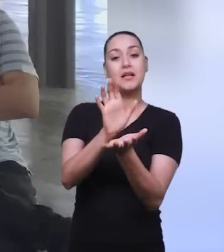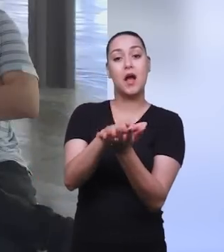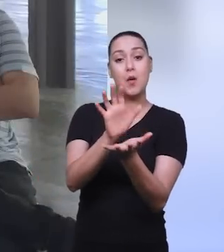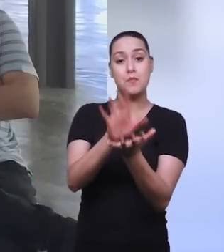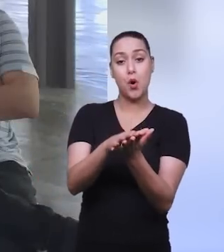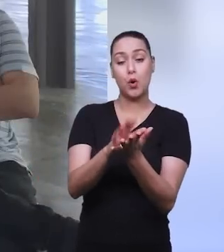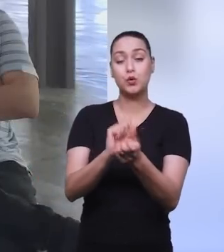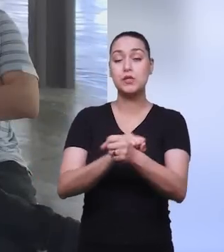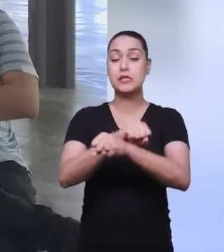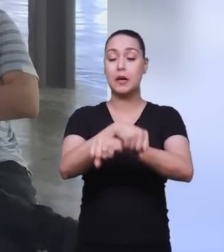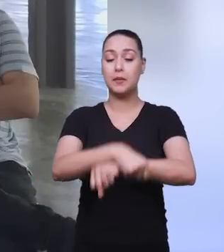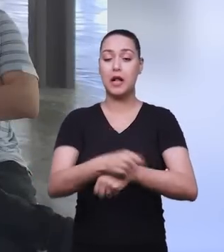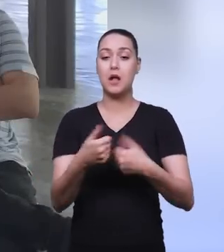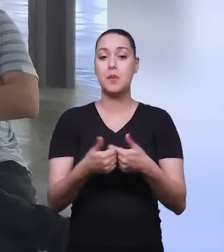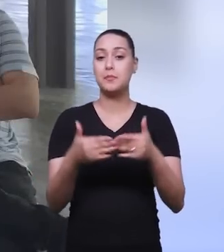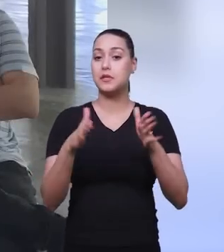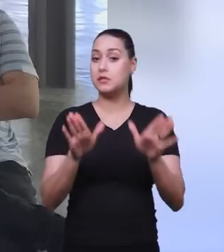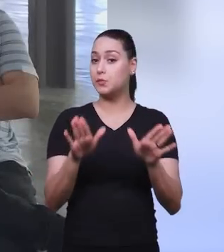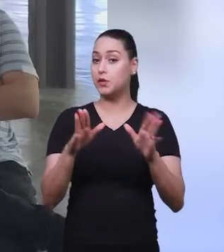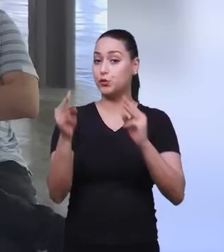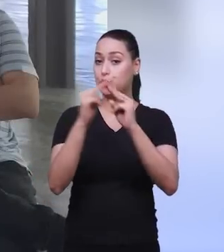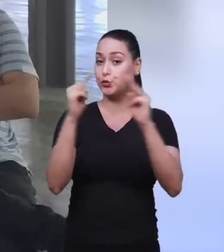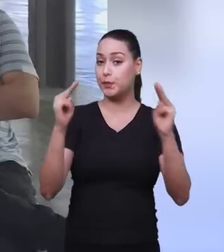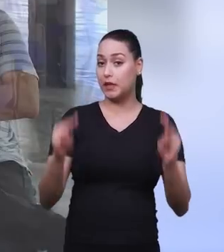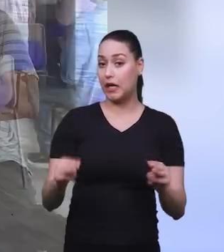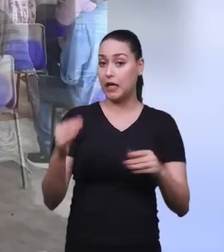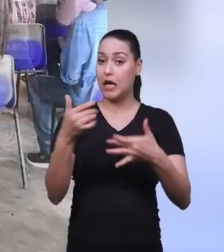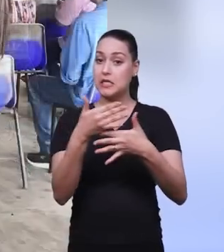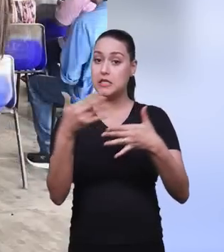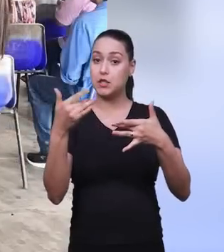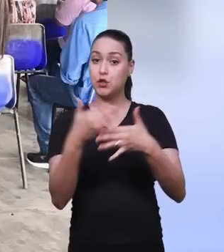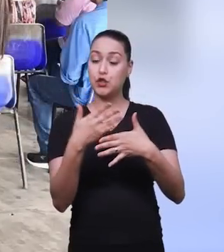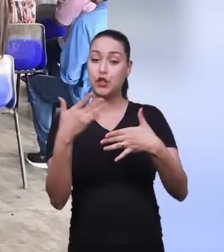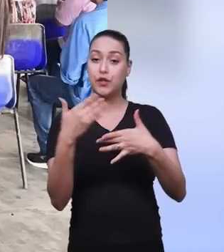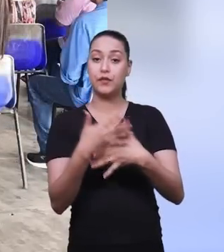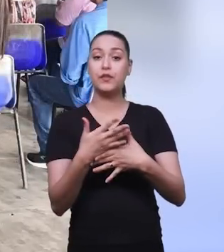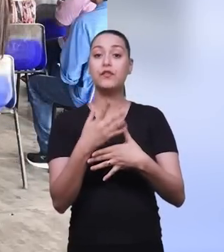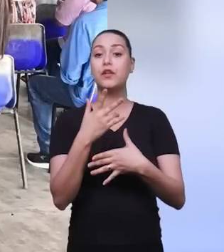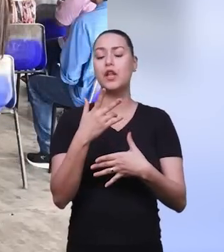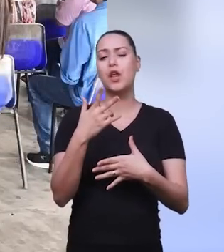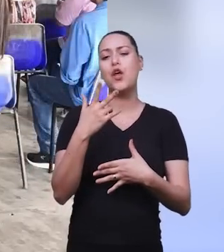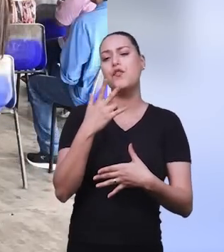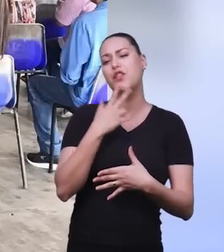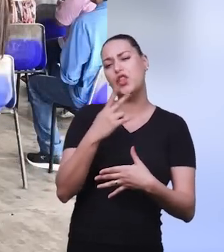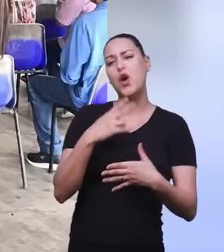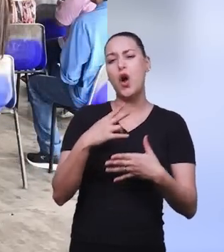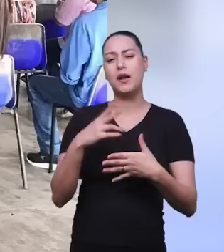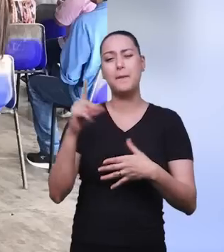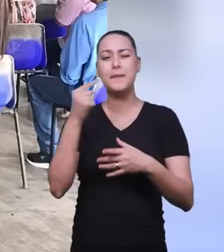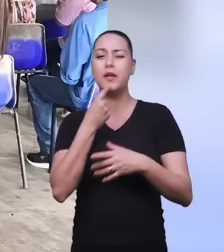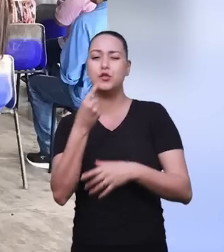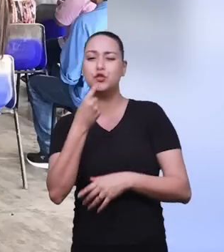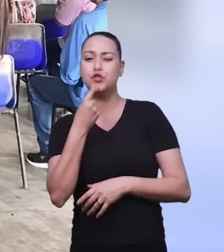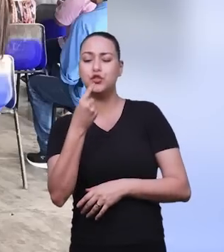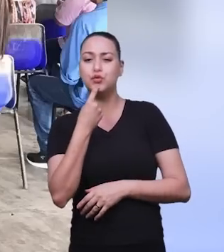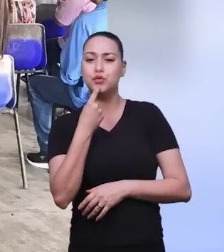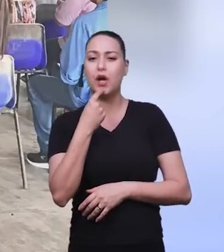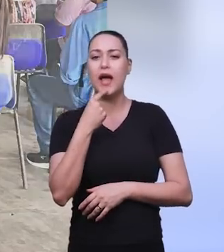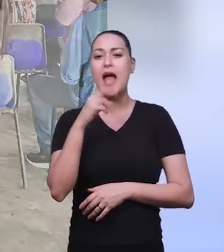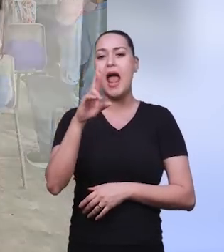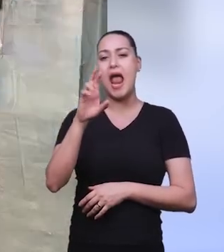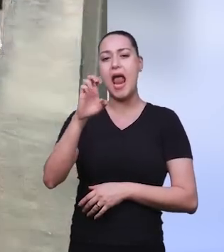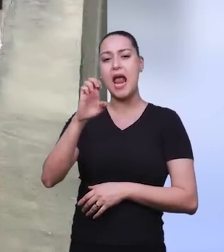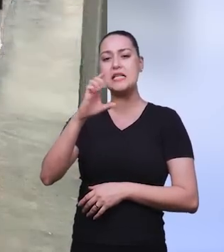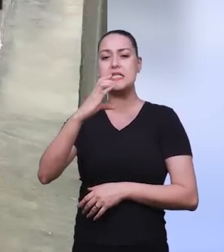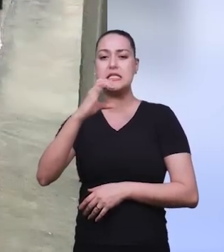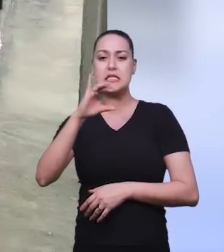Pernambuco, os irmãos assistiram ao seminário para principiantes no Manaim, que fica na cidade de Vitória de Santo Antão, bem perto de Recife.